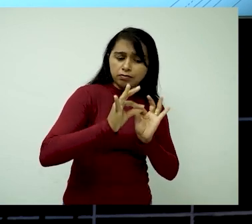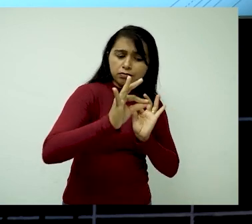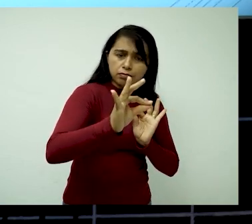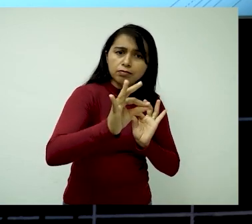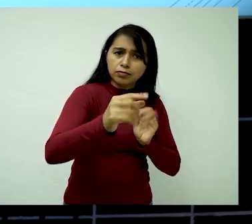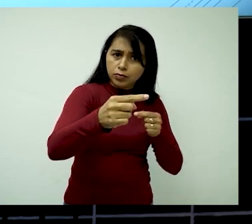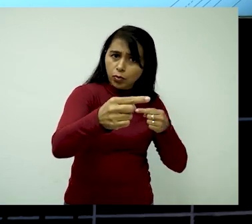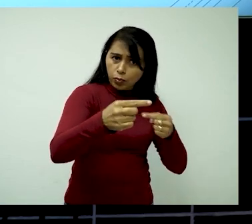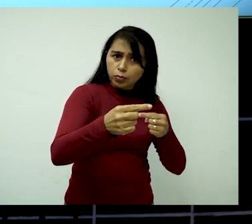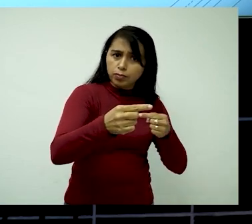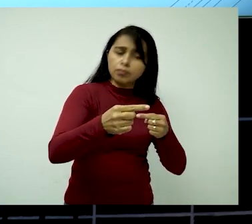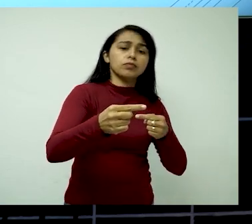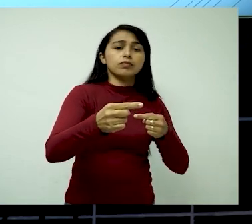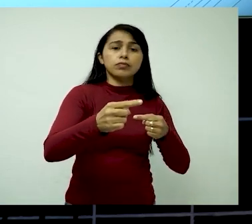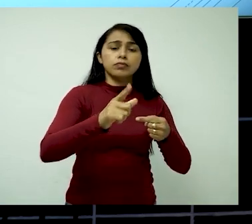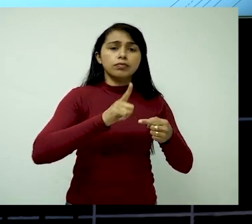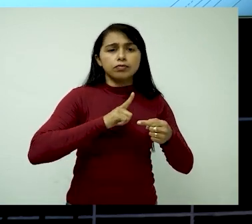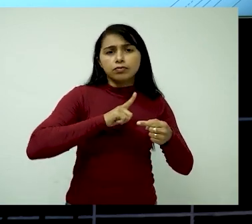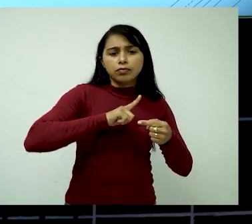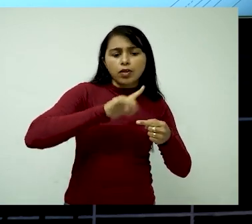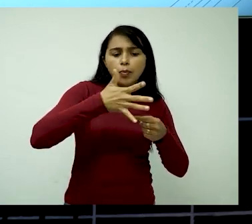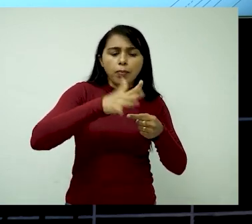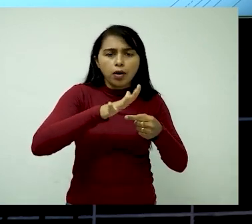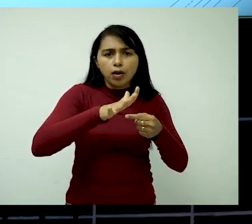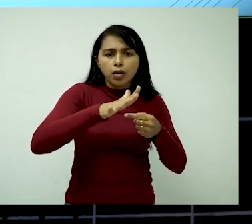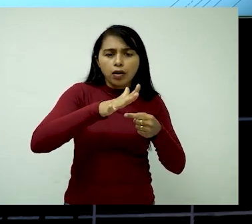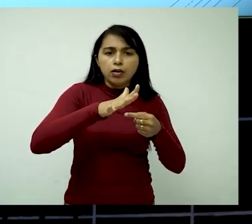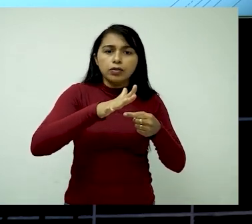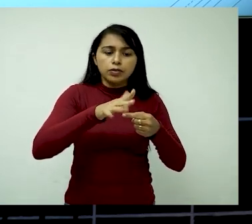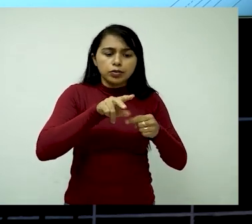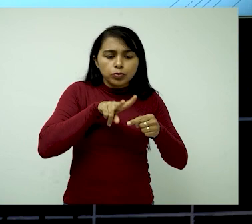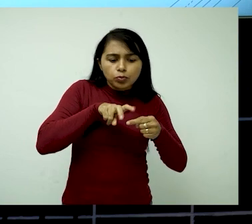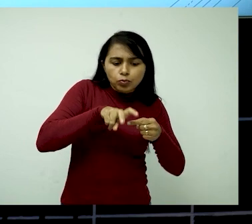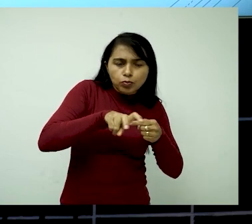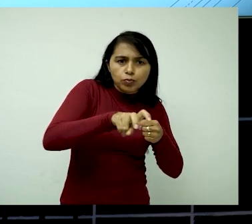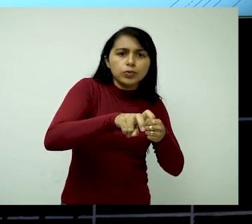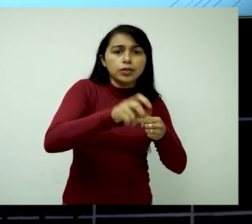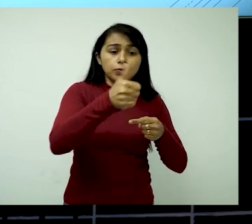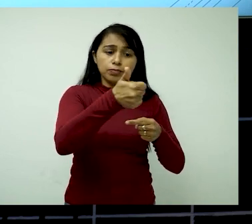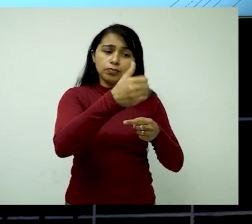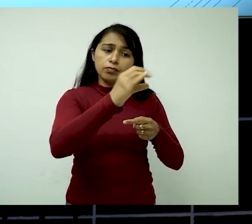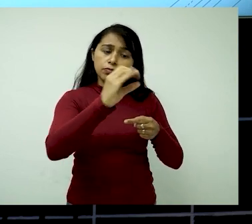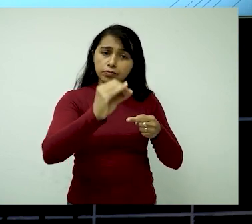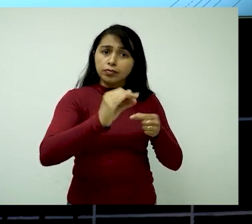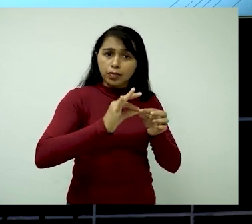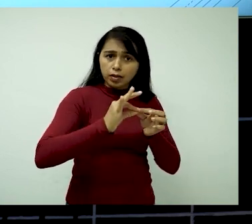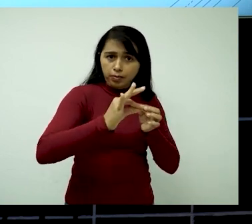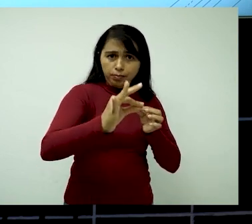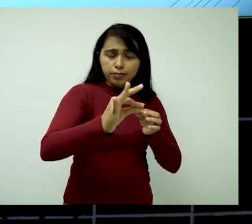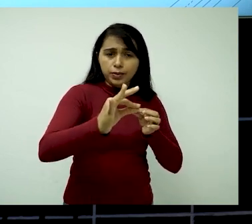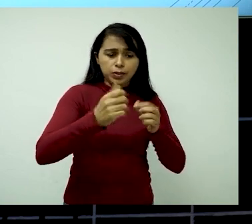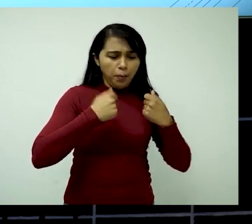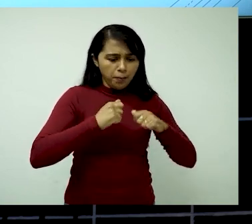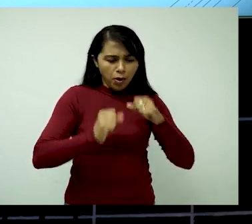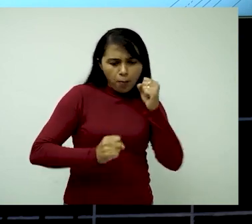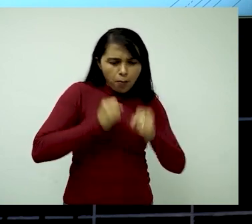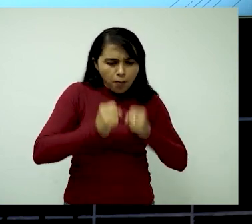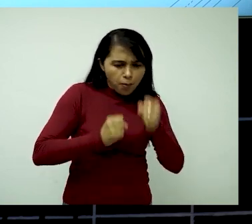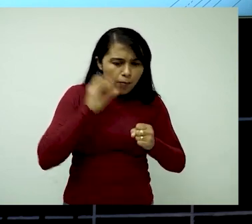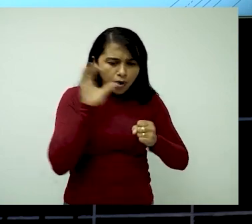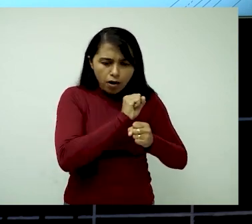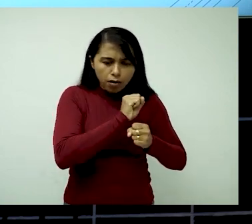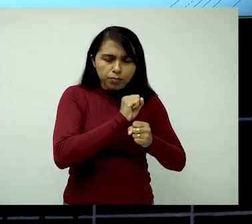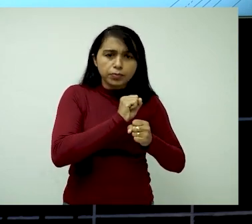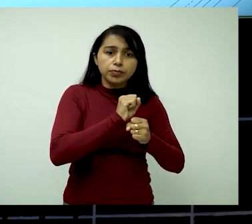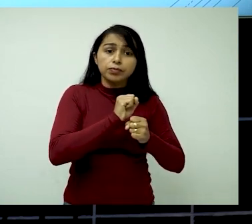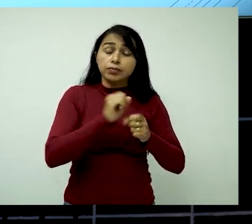corridas rasas, elas têm uma distância bem curta, né, eu tenho a utilização do meu esforço físico